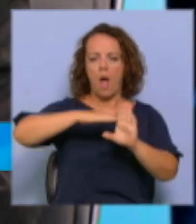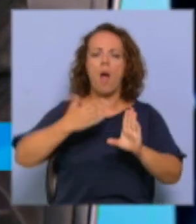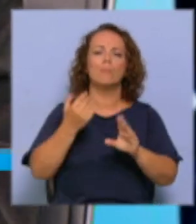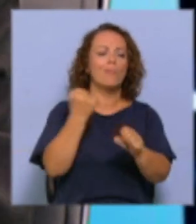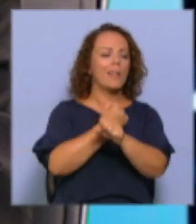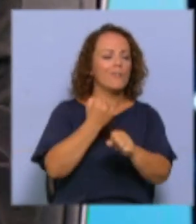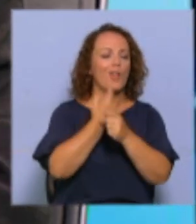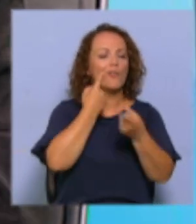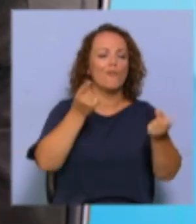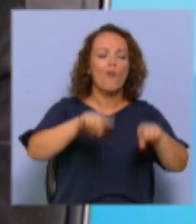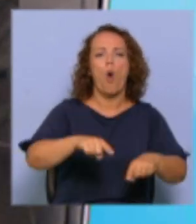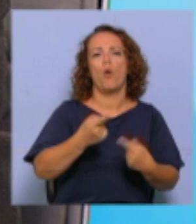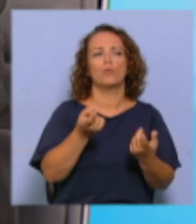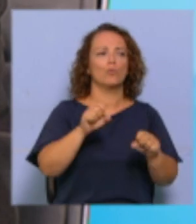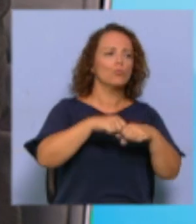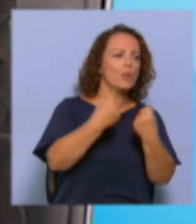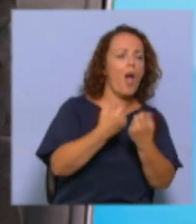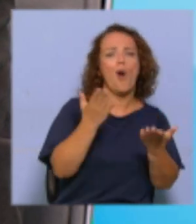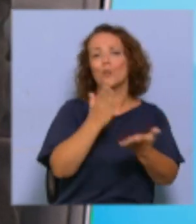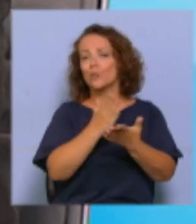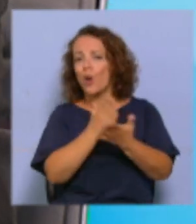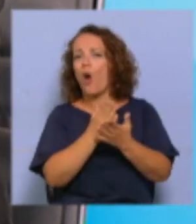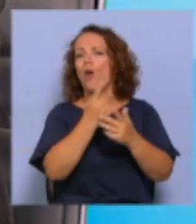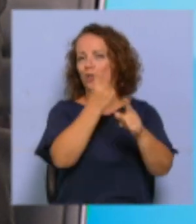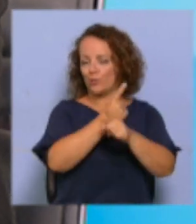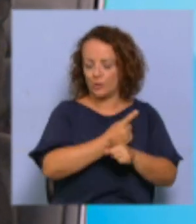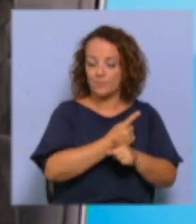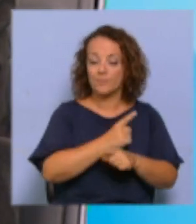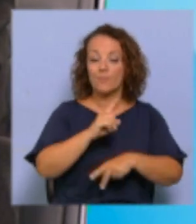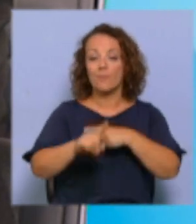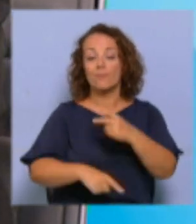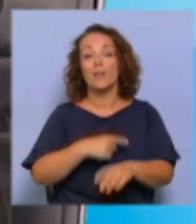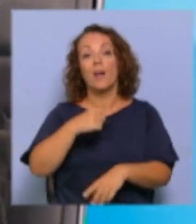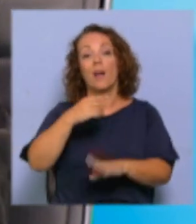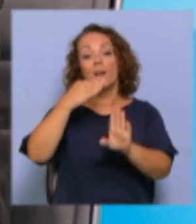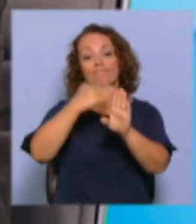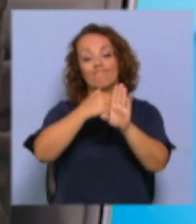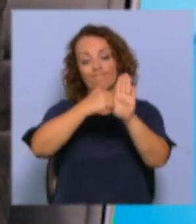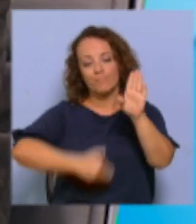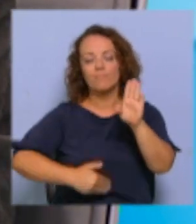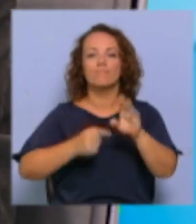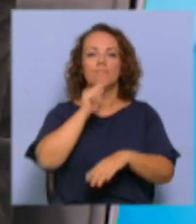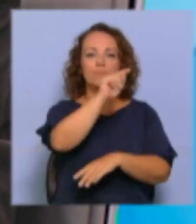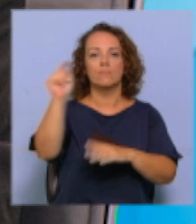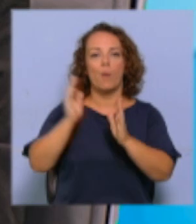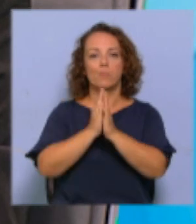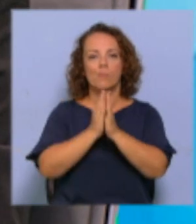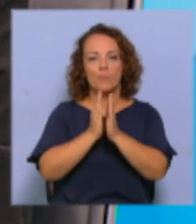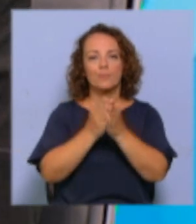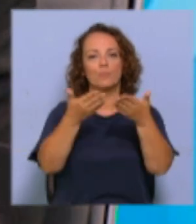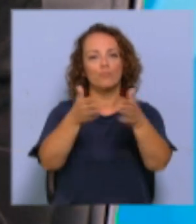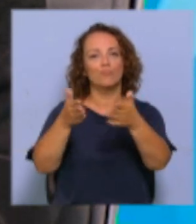social e escolar, e na segunda parte, um bocadinho o retomar das atividades pastorais em muitas paróquias e muitas